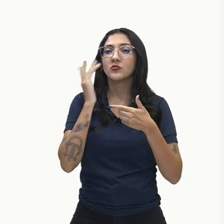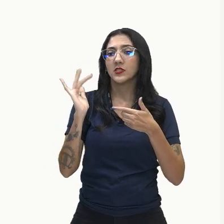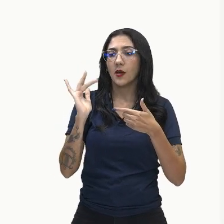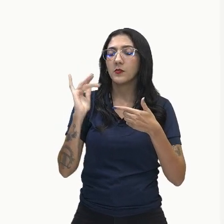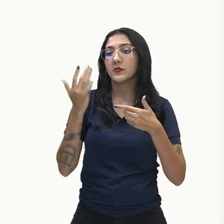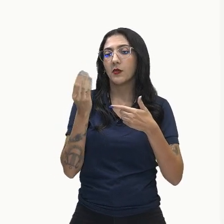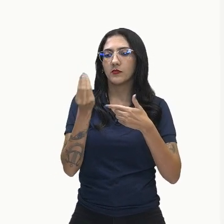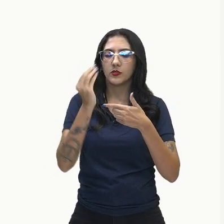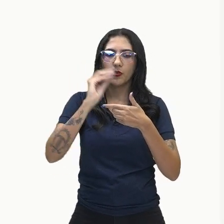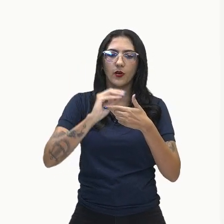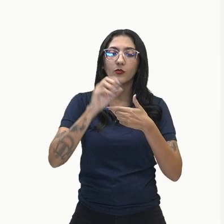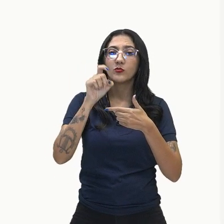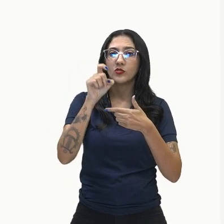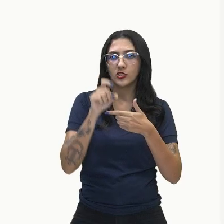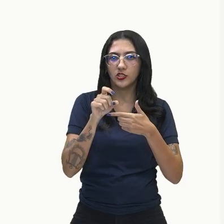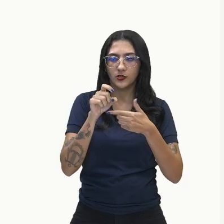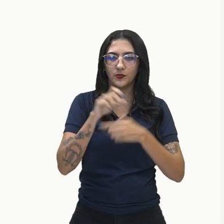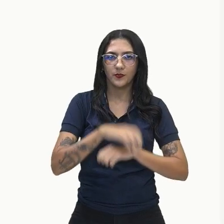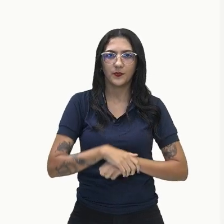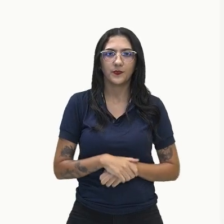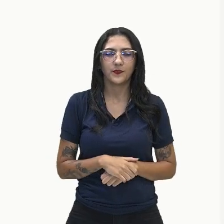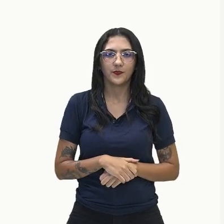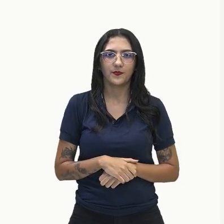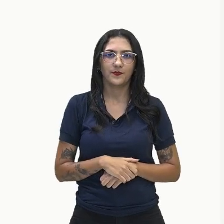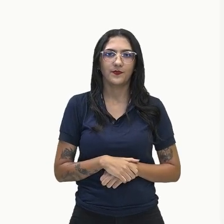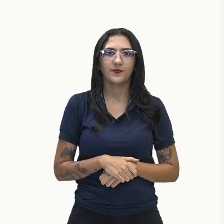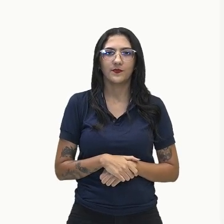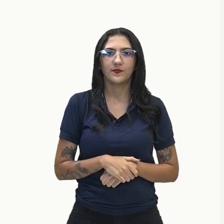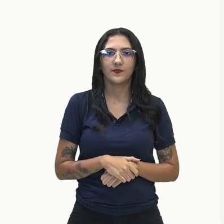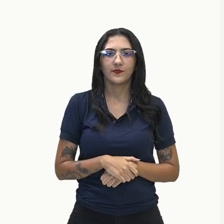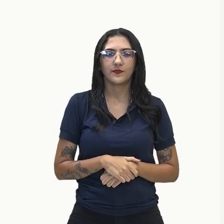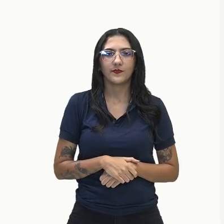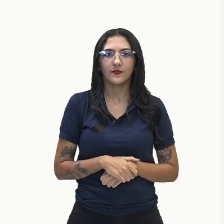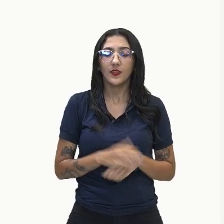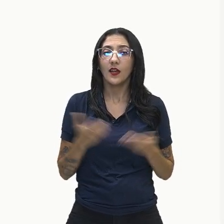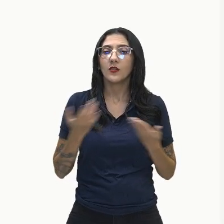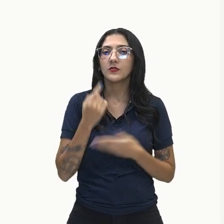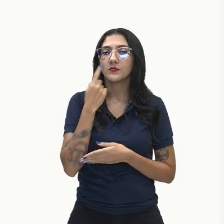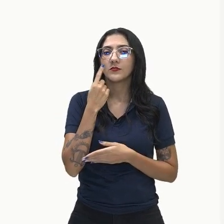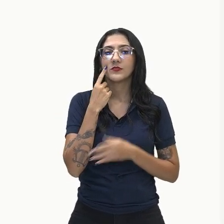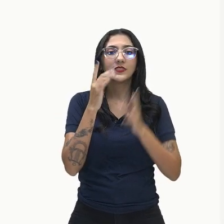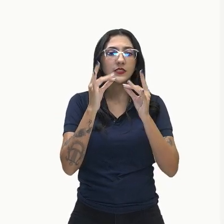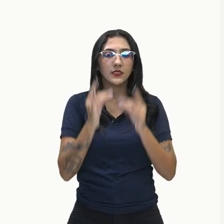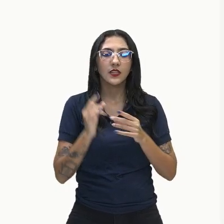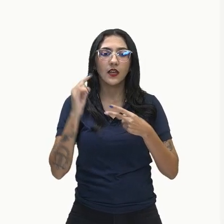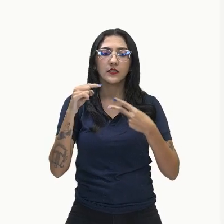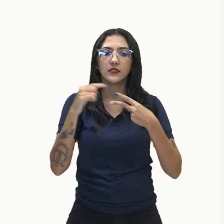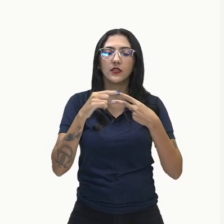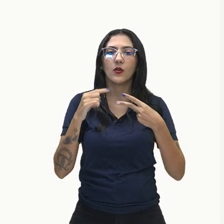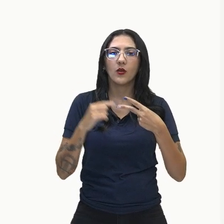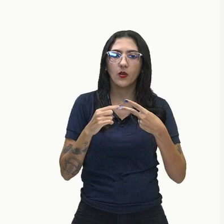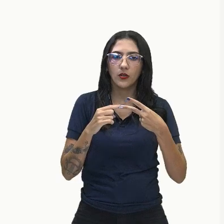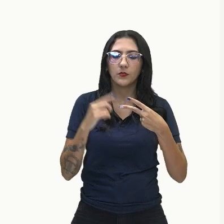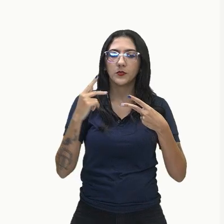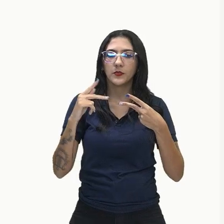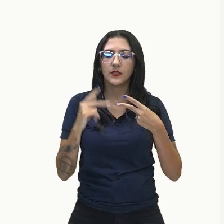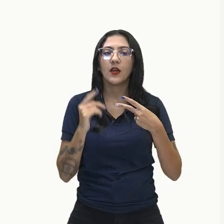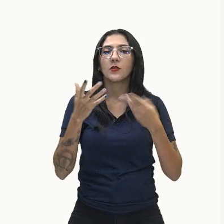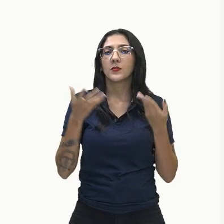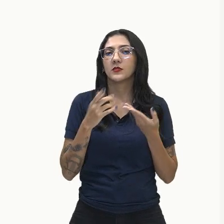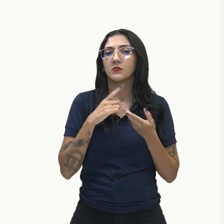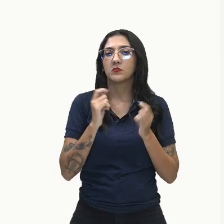x, certo? E aí vamos aplicar a definição do Teorema de Pitágoras para que possamos,